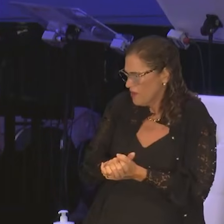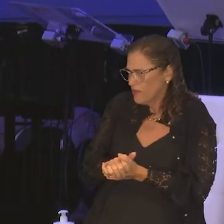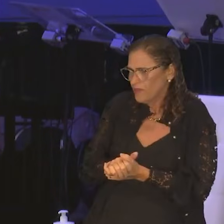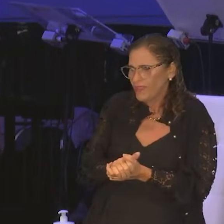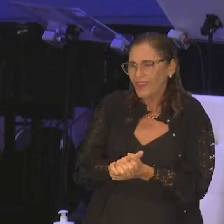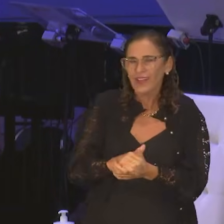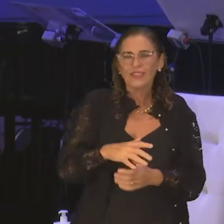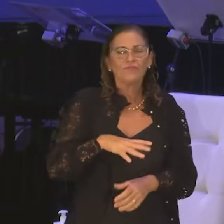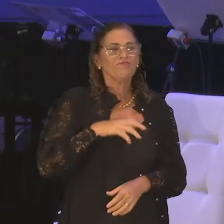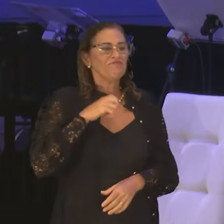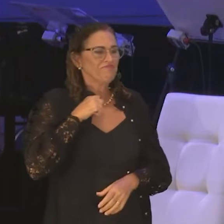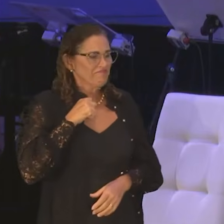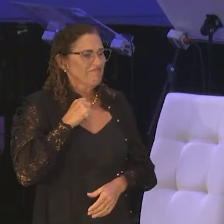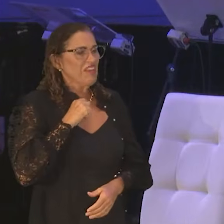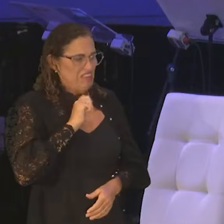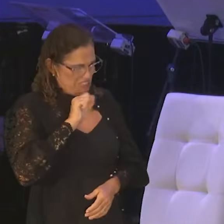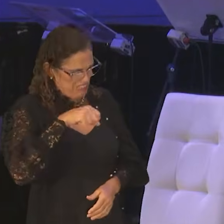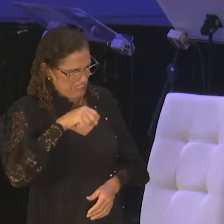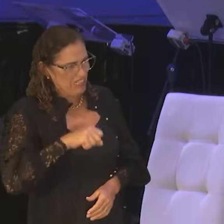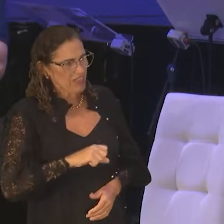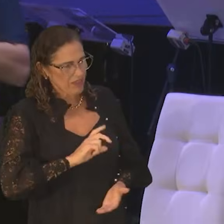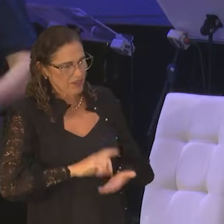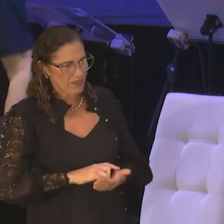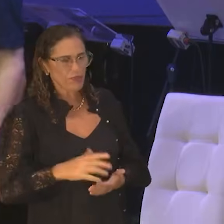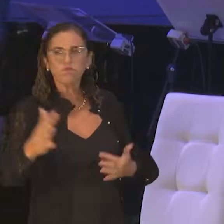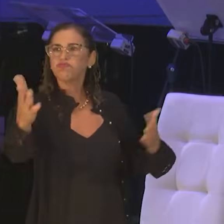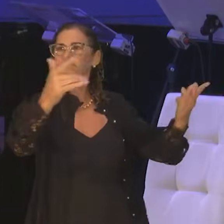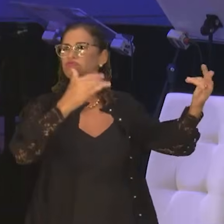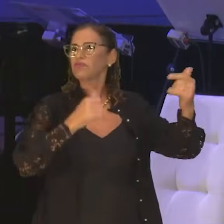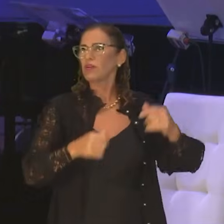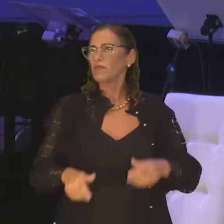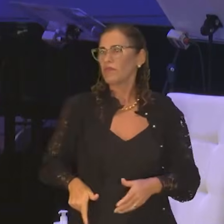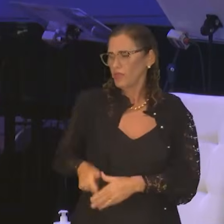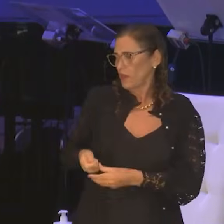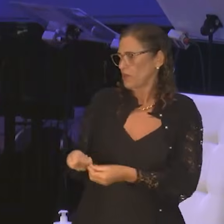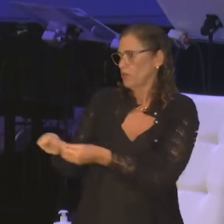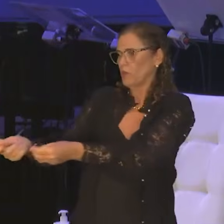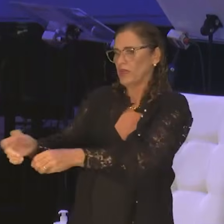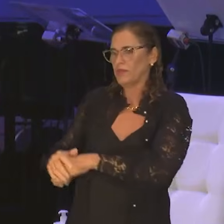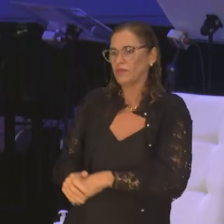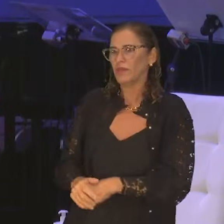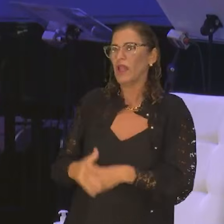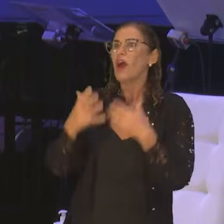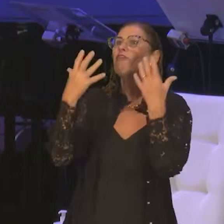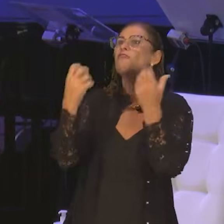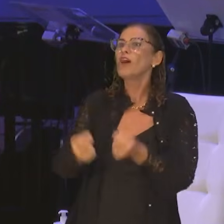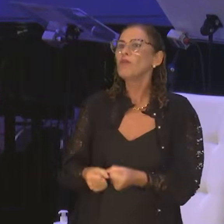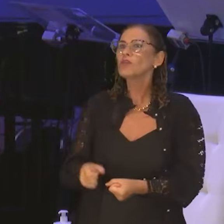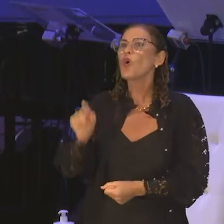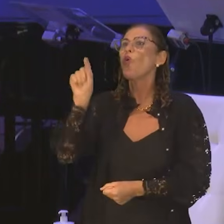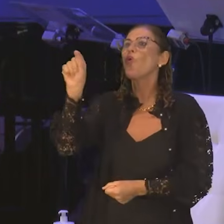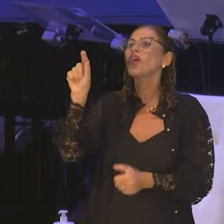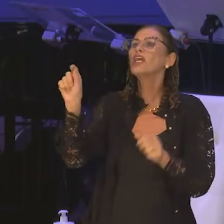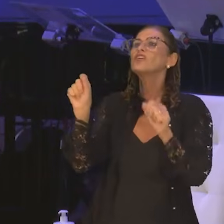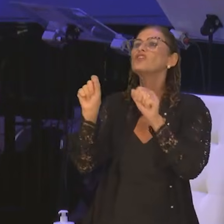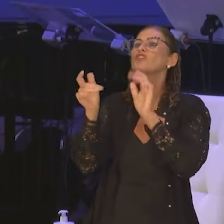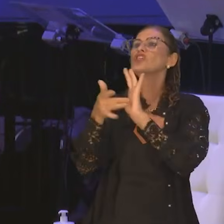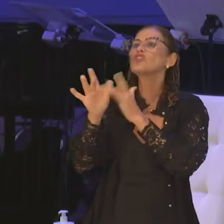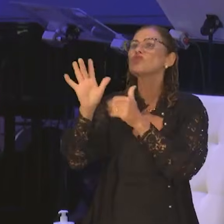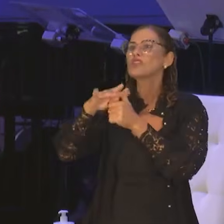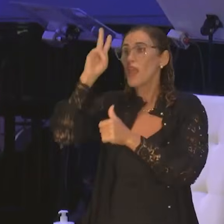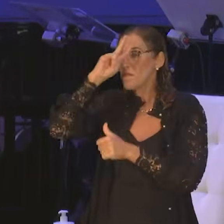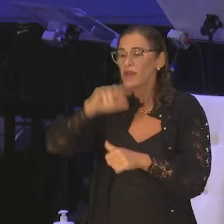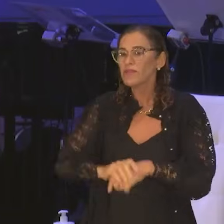respirou e falou, com certeza. Chamei a quadrilha, entreguei a arma, falei para eles, vamos ver o que faz esse Jesus.